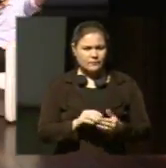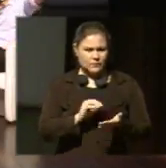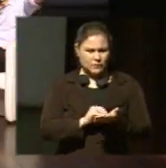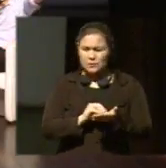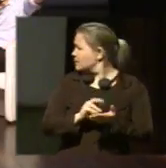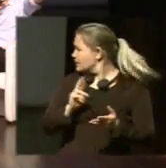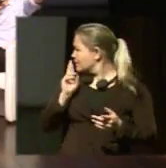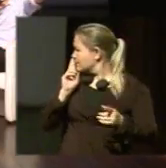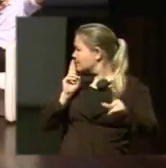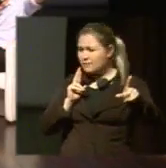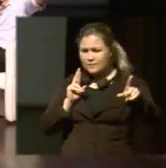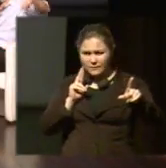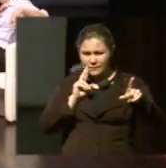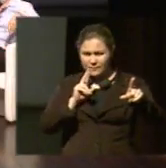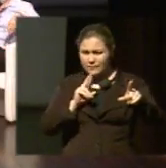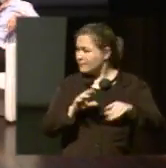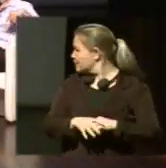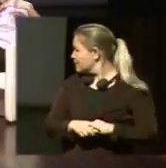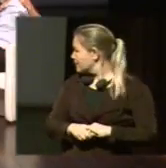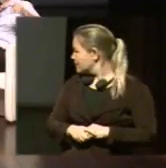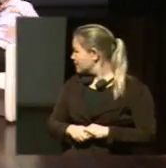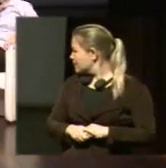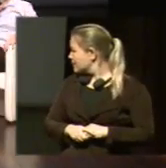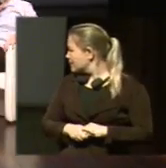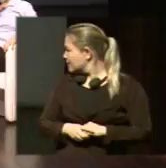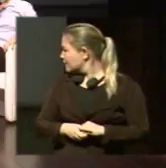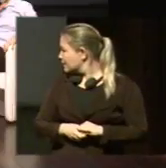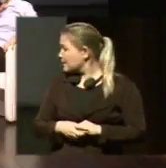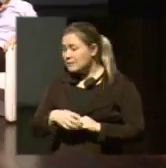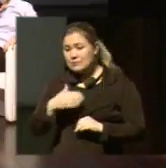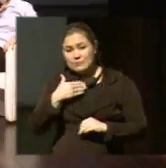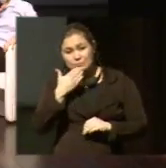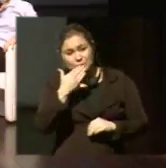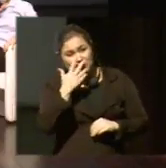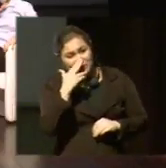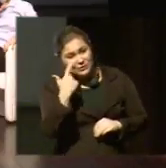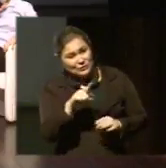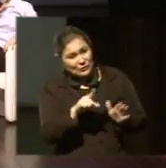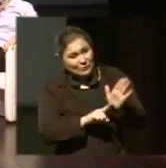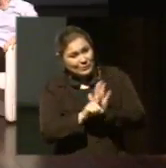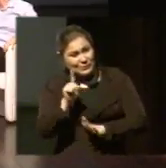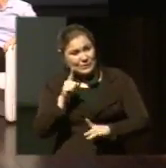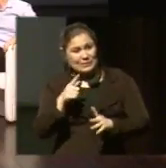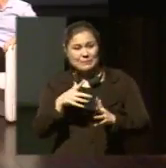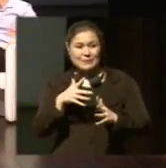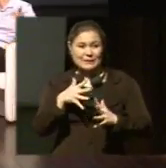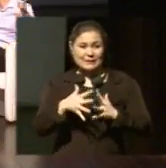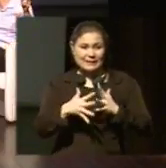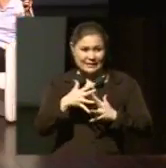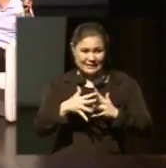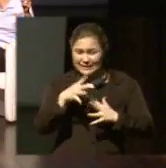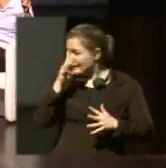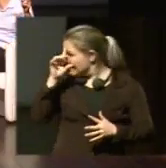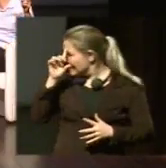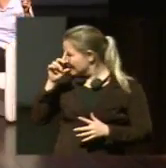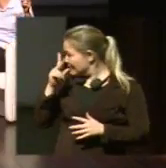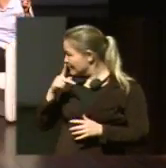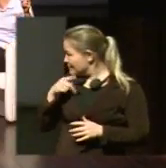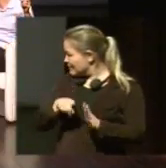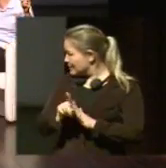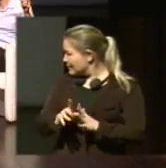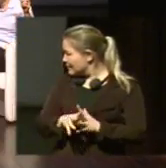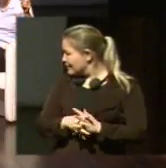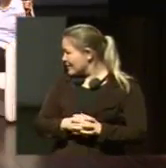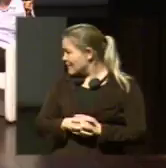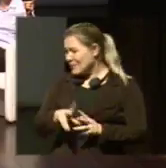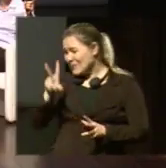Faltou a tua resposta? Tá. Então, vou pedir para te relembrar a pergunta para eles, então, para... Você lembra que ela perguntou?